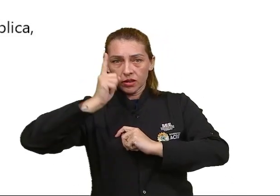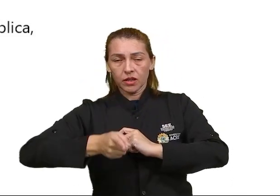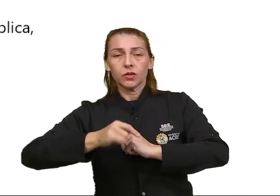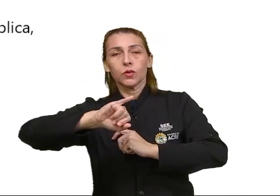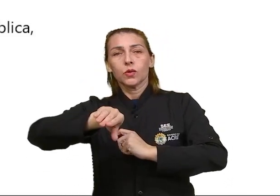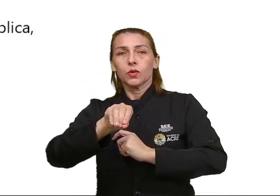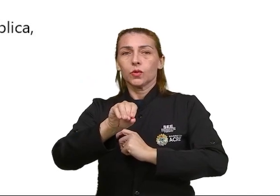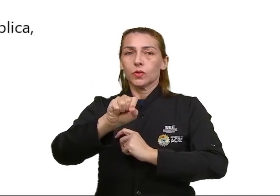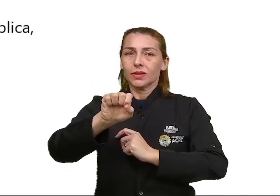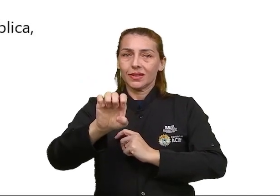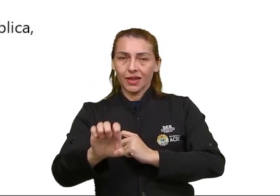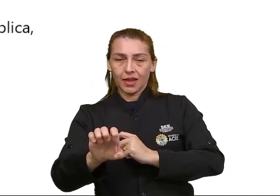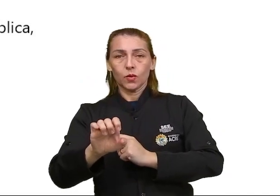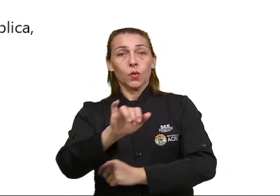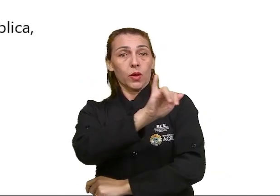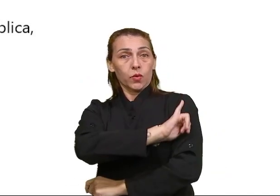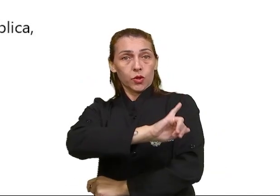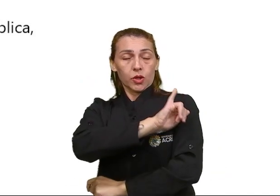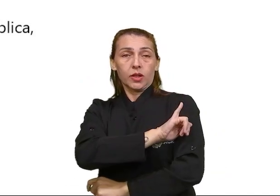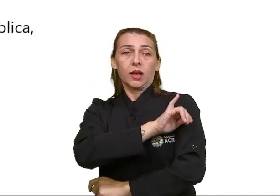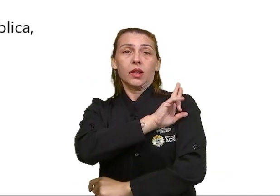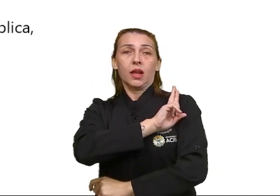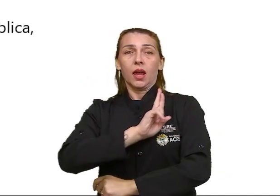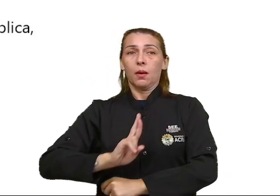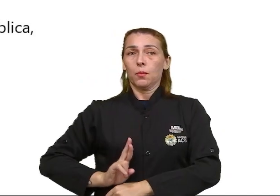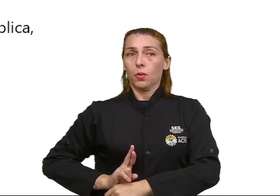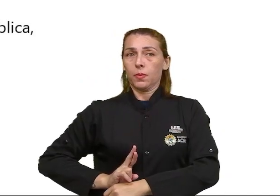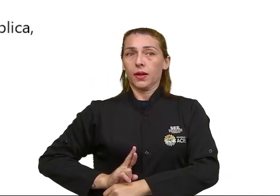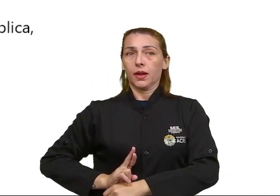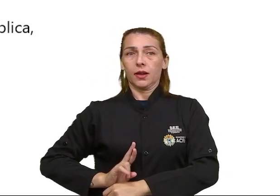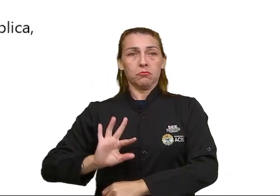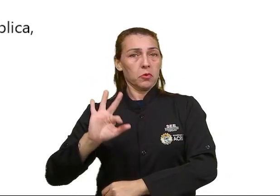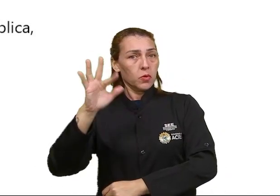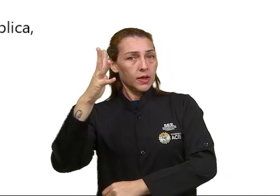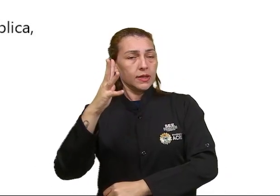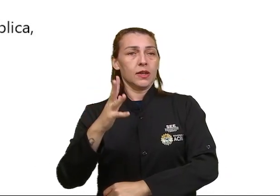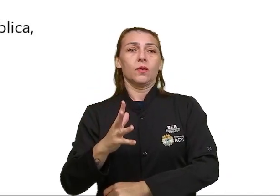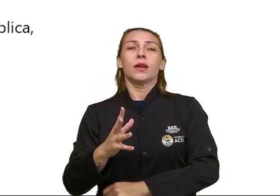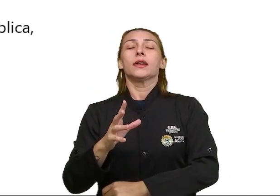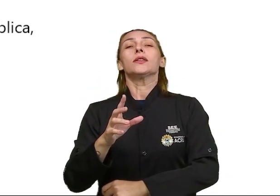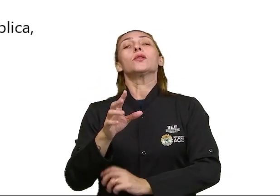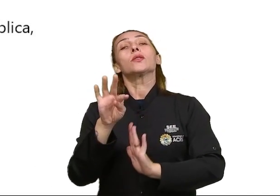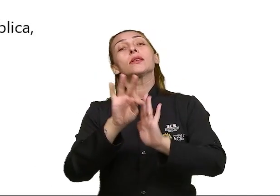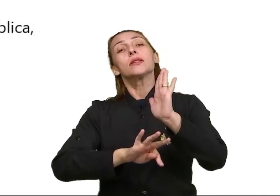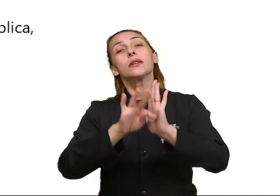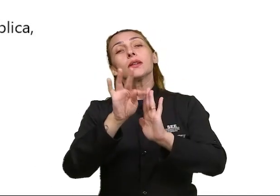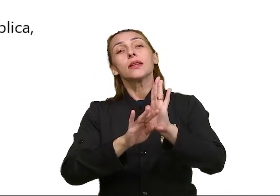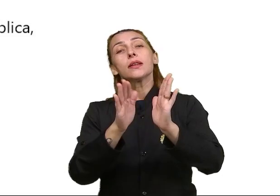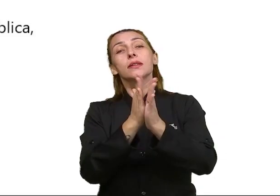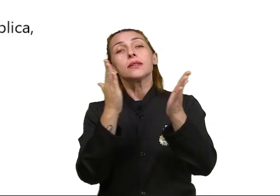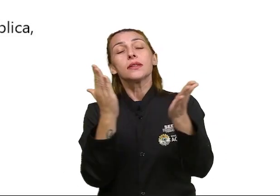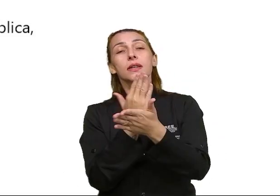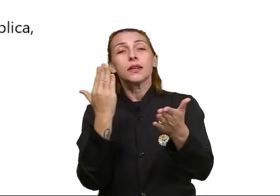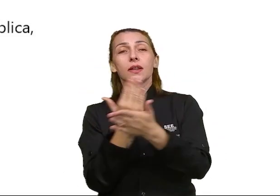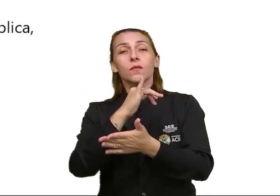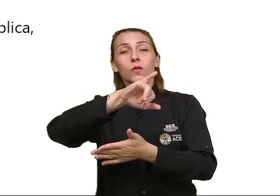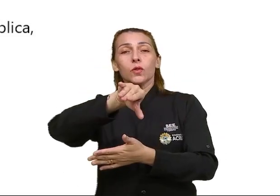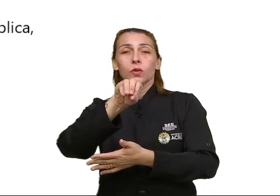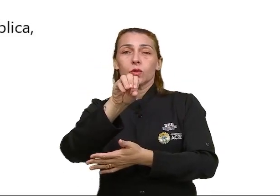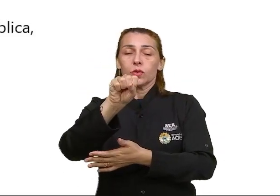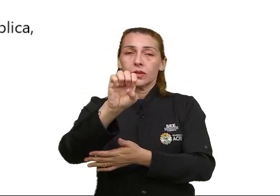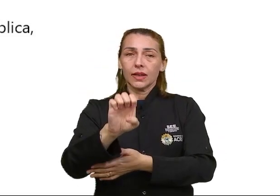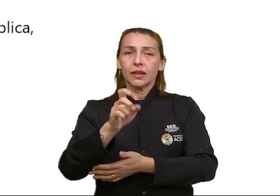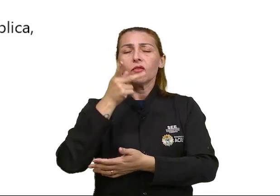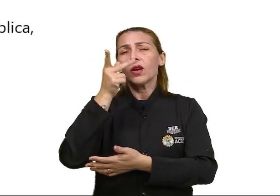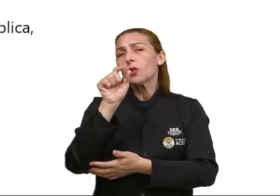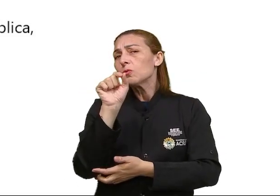Carvalho, Os Bestializados, Rio de Janeiro, e a República que não foi. Esse pequeno trecho retirado desse livro do José Murilo de Carvalho está